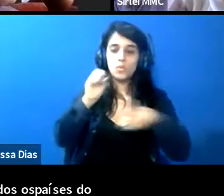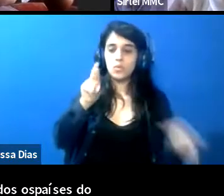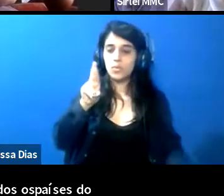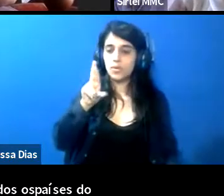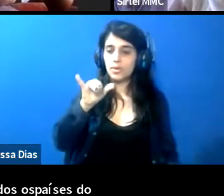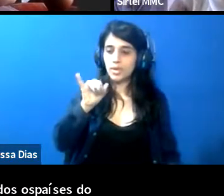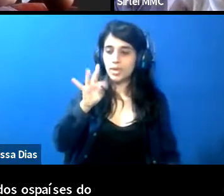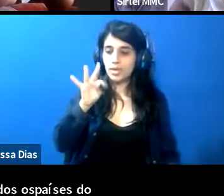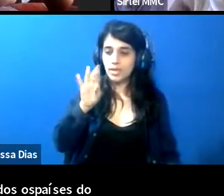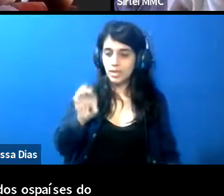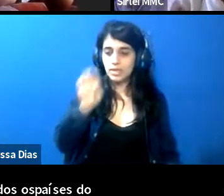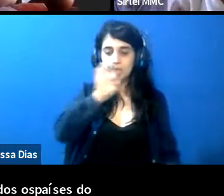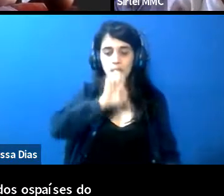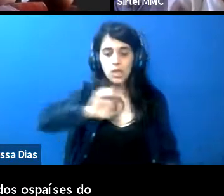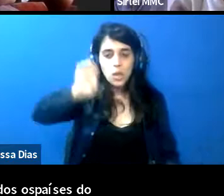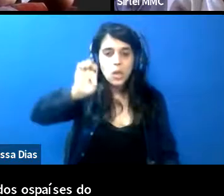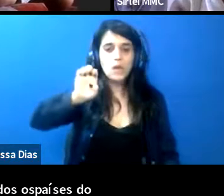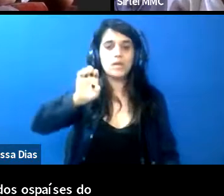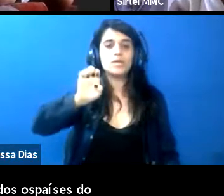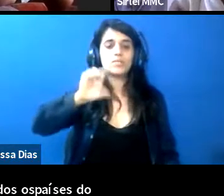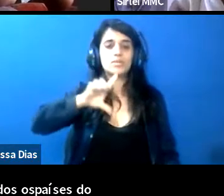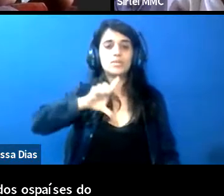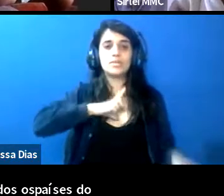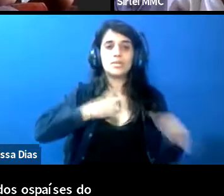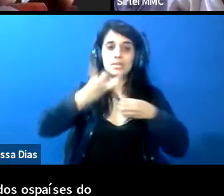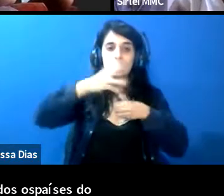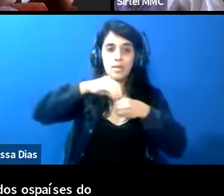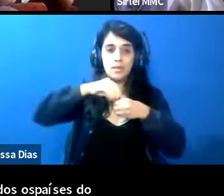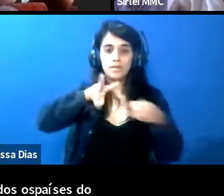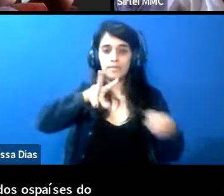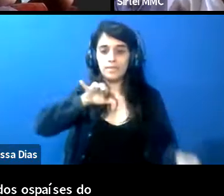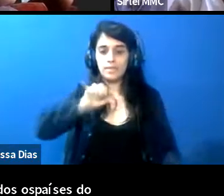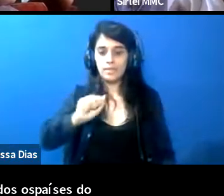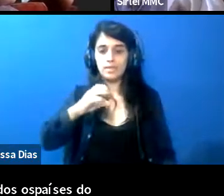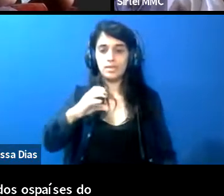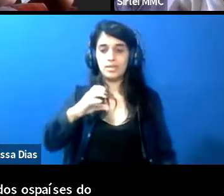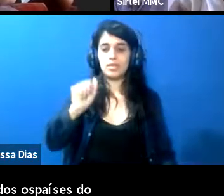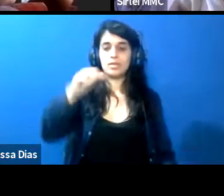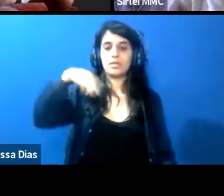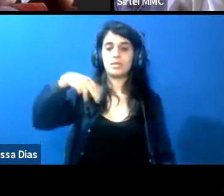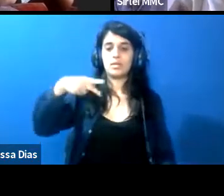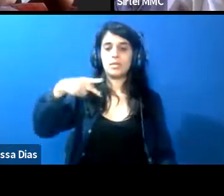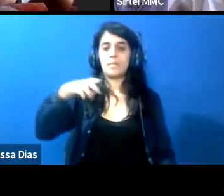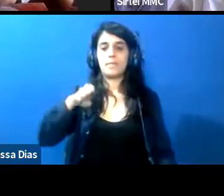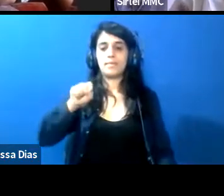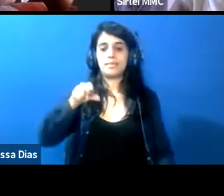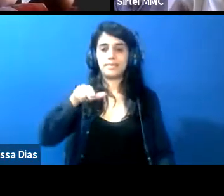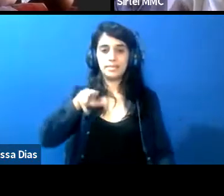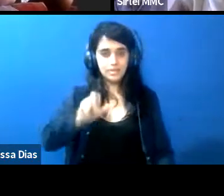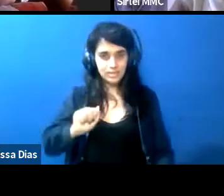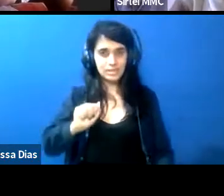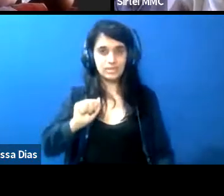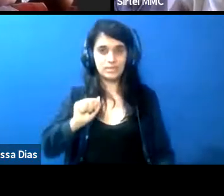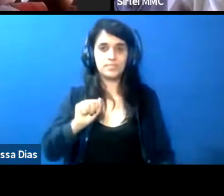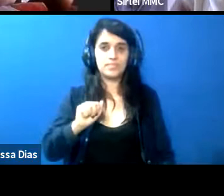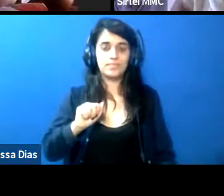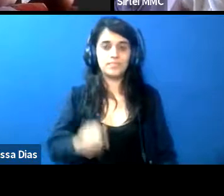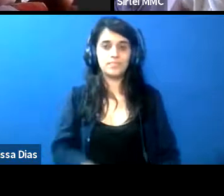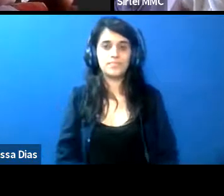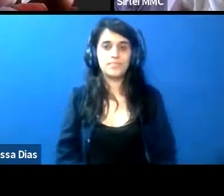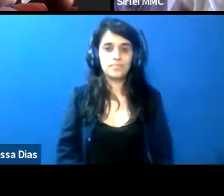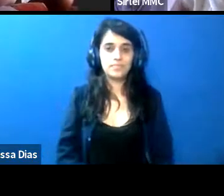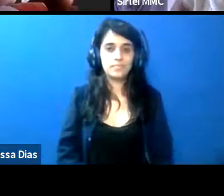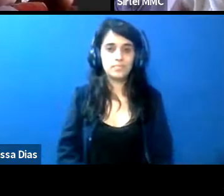estão envolvidas na Via Campesina. É uma luta globalizada do campesinato e da terra, né, Leia e Cirlei? Tanto